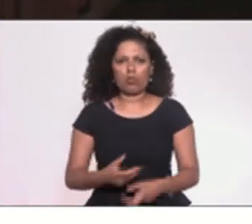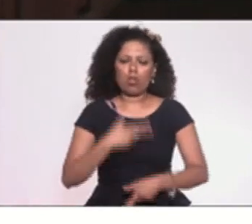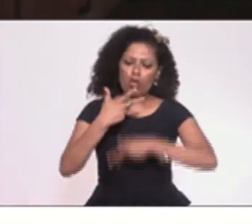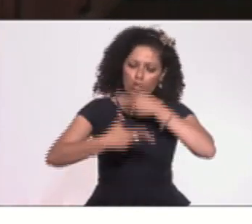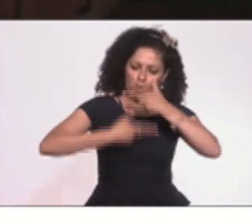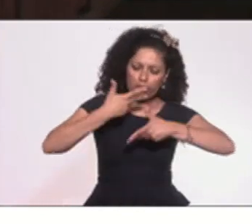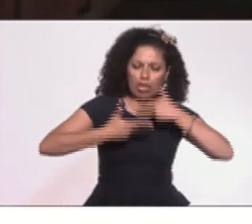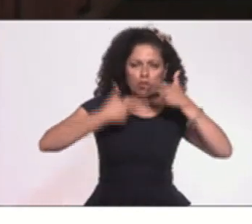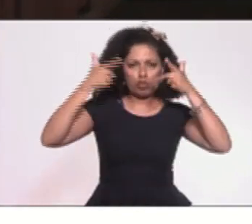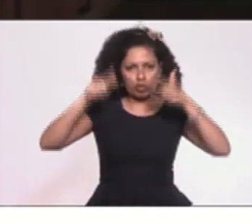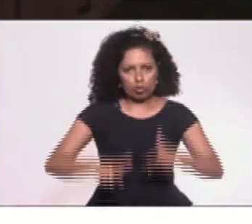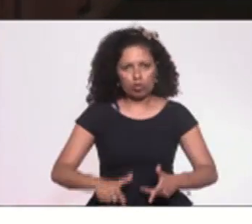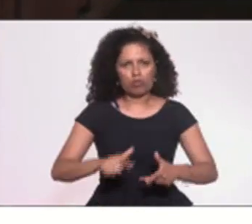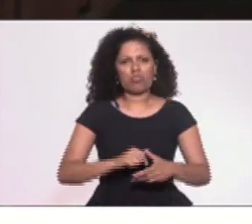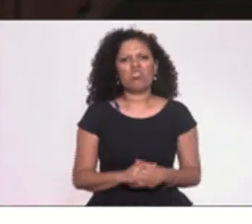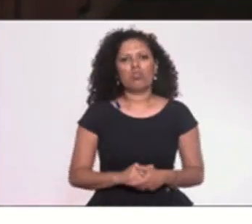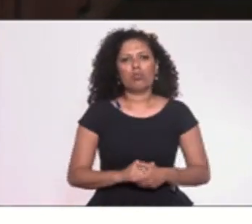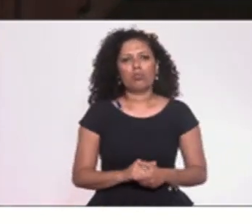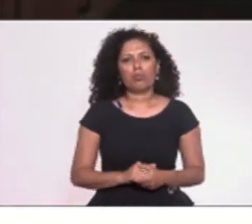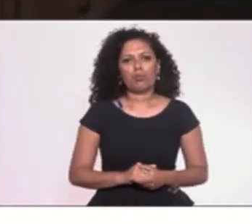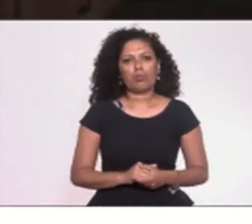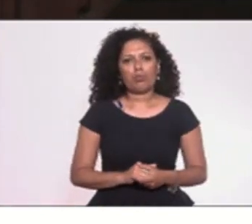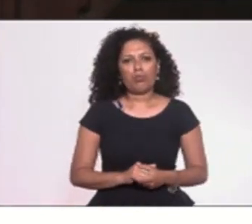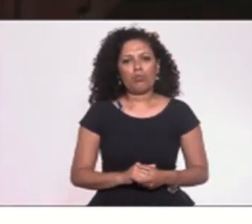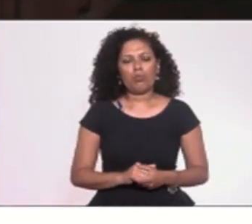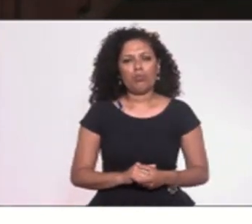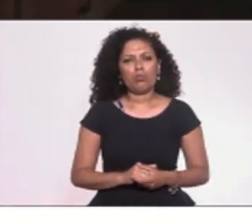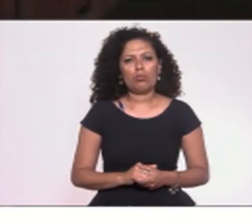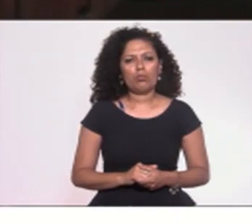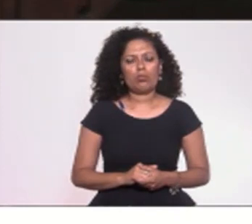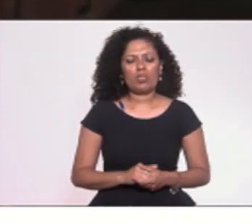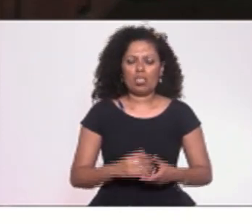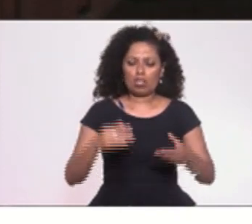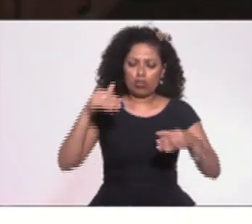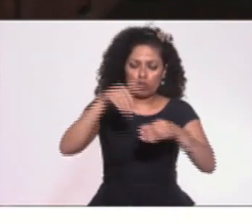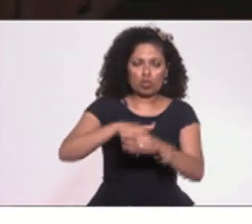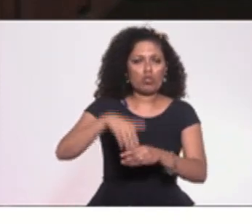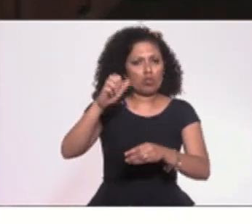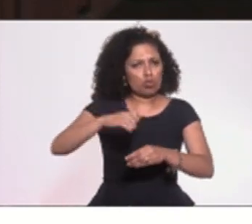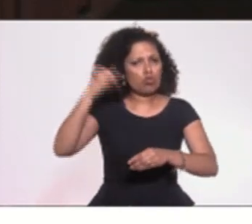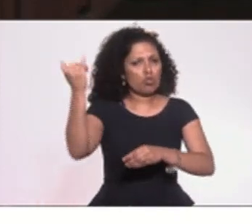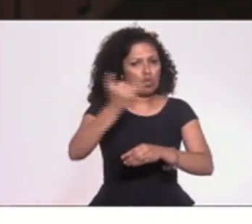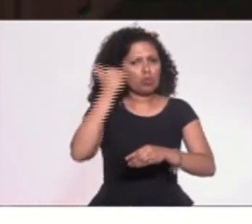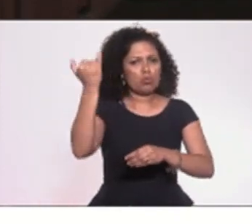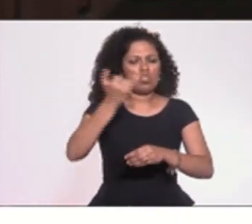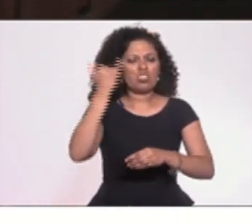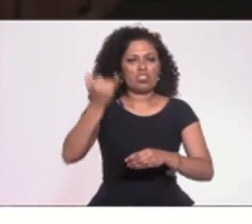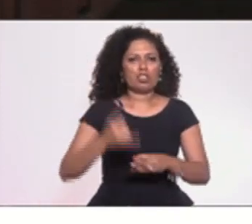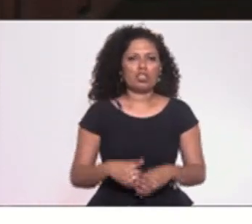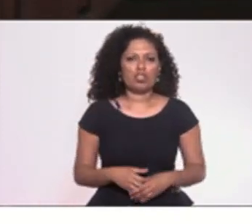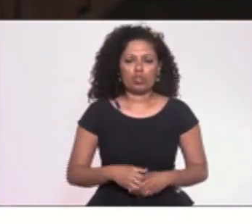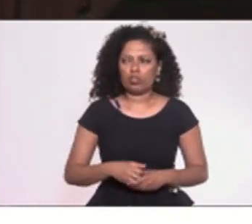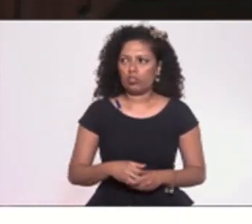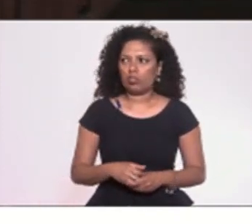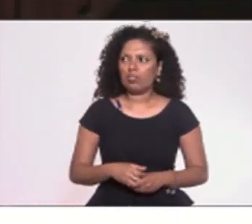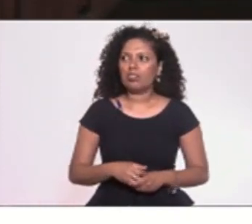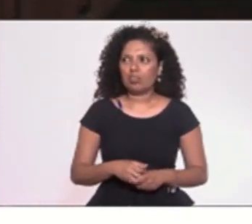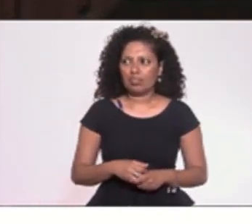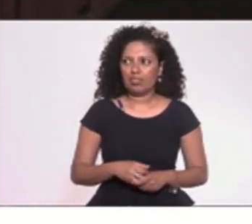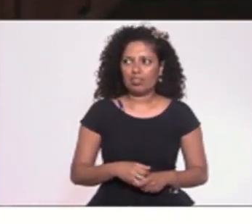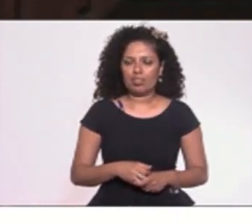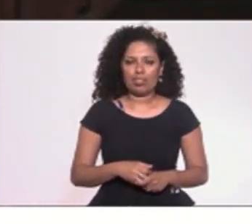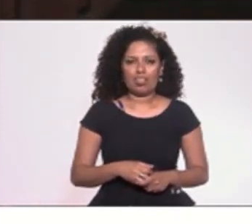aqui, como observação relevante, que eu achava que nós